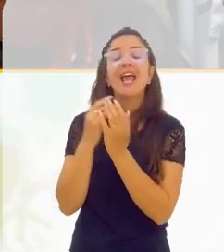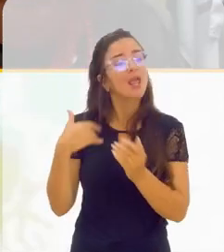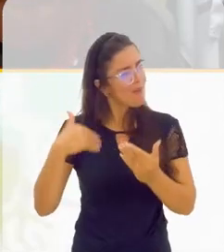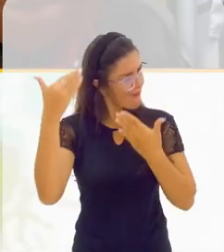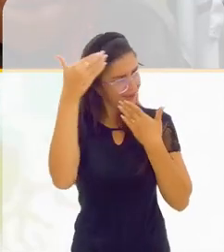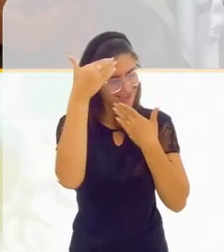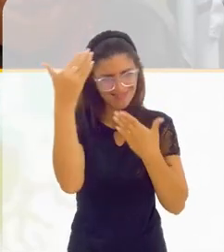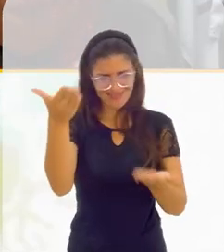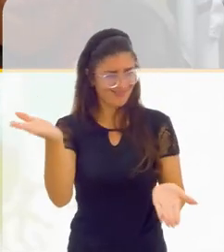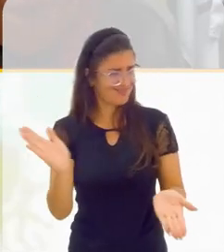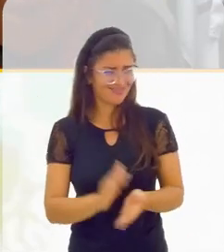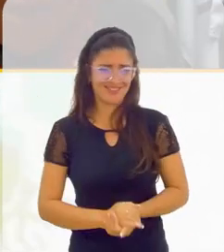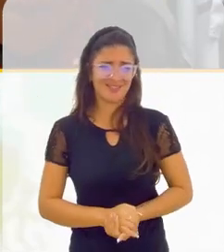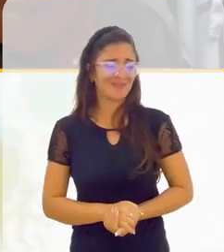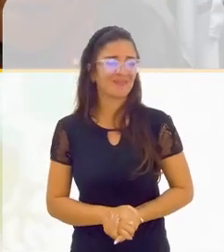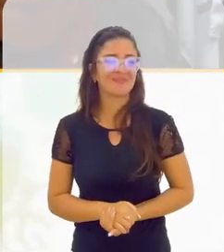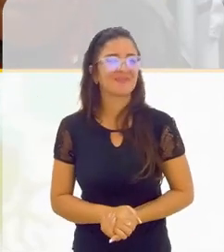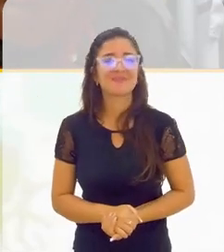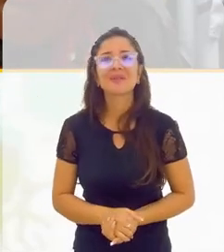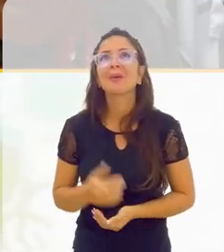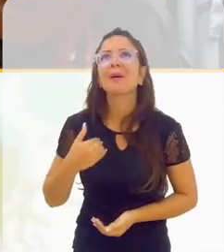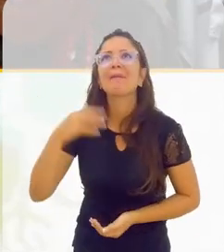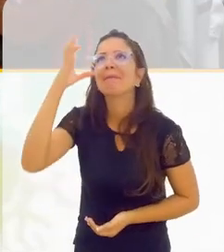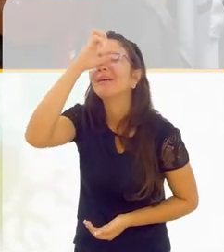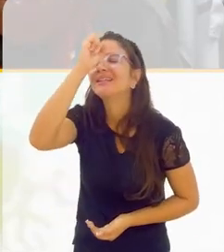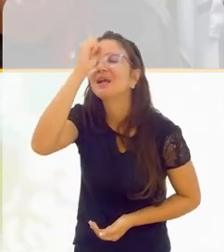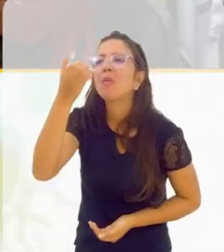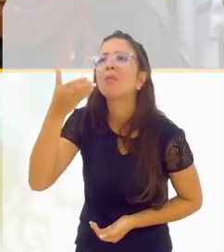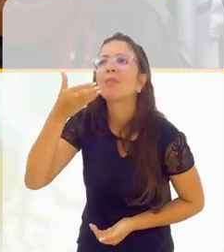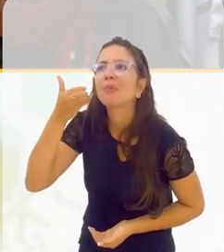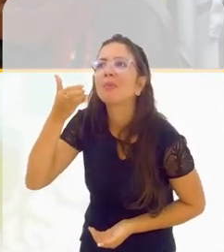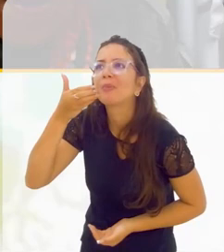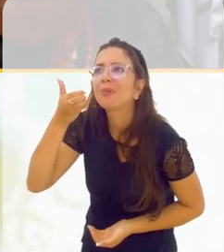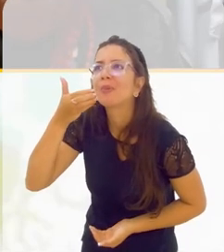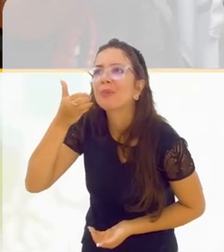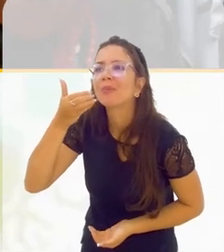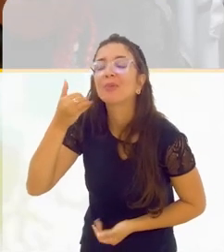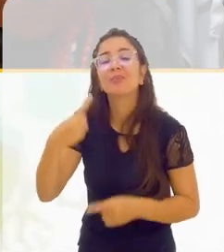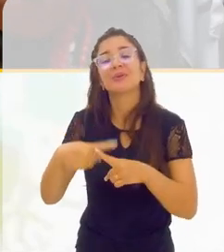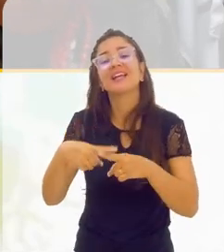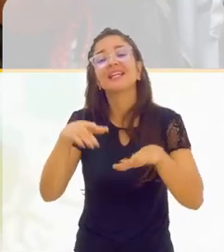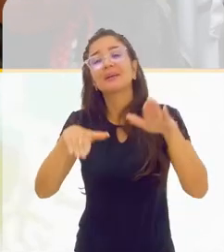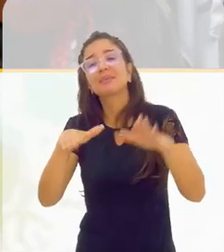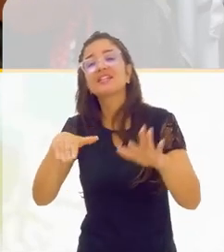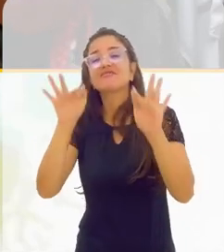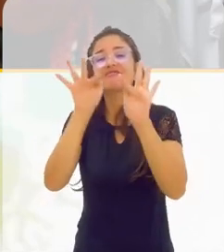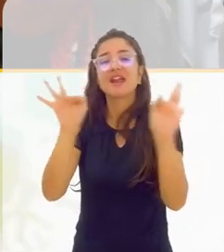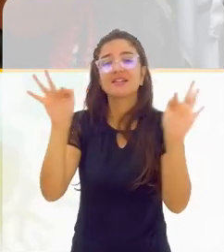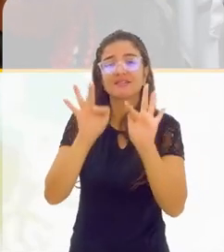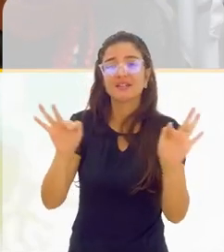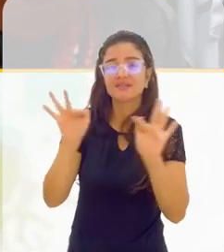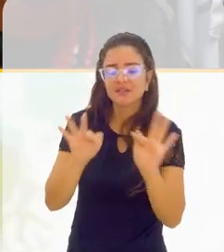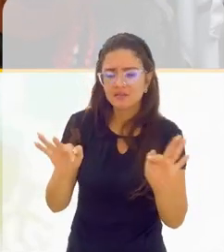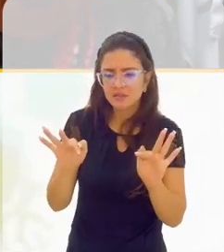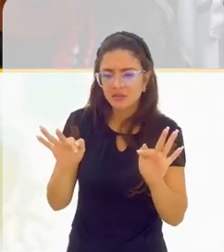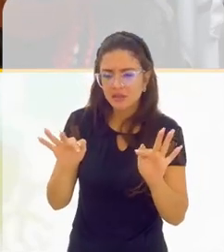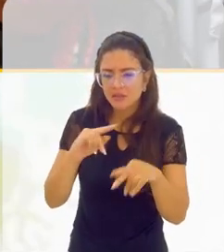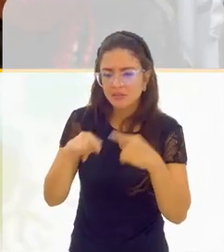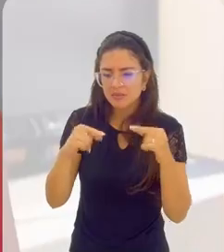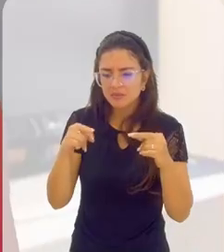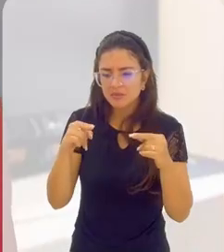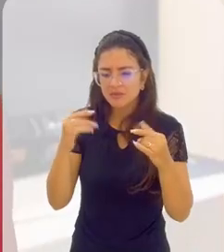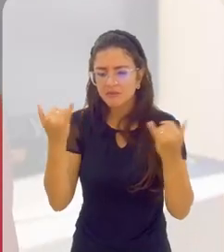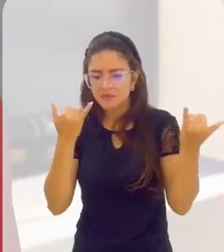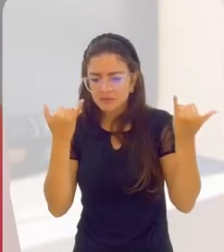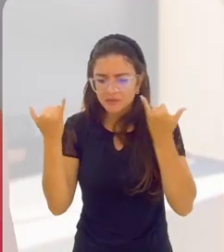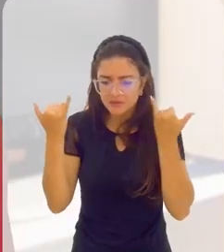aprendi muito muito porque às vezes a gente ficou vindo as frases você se isso acontece com você mas uma hora assim caia ficha